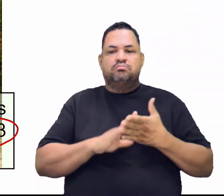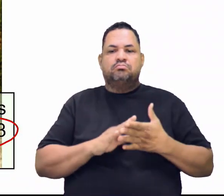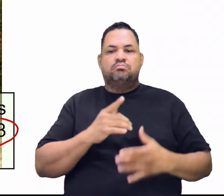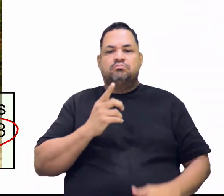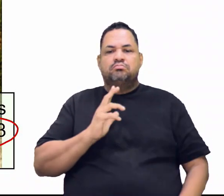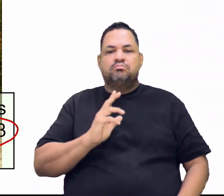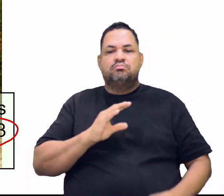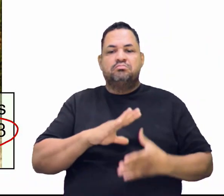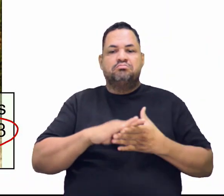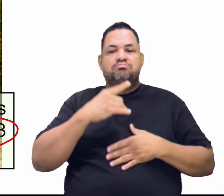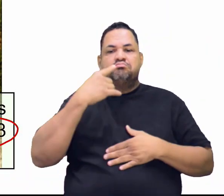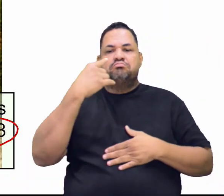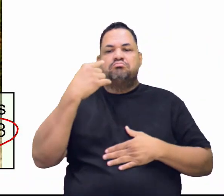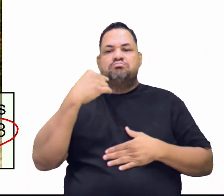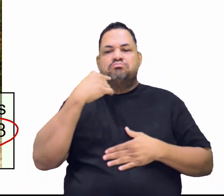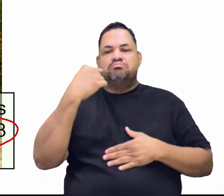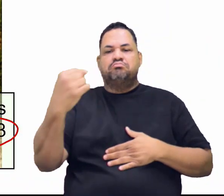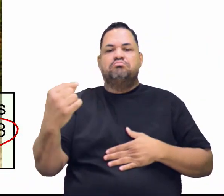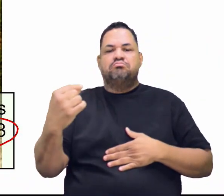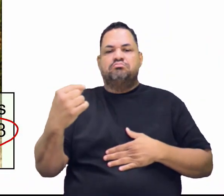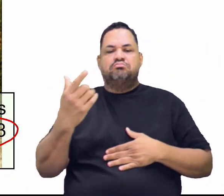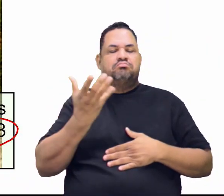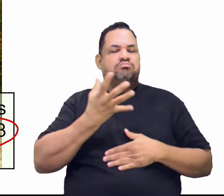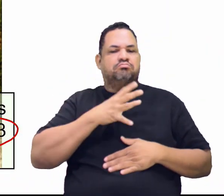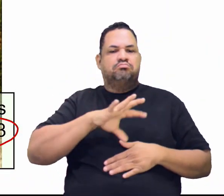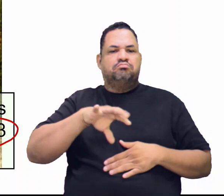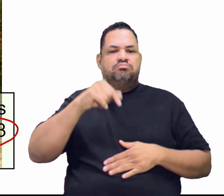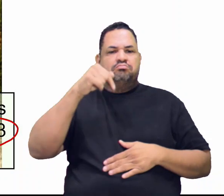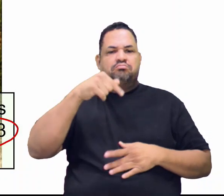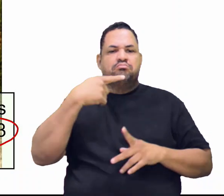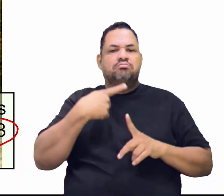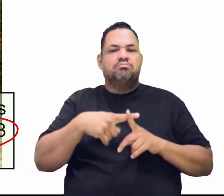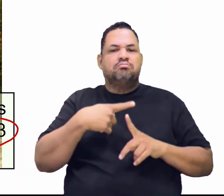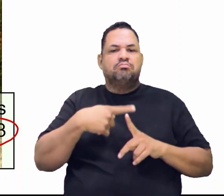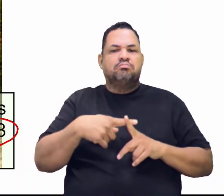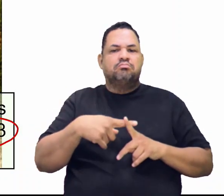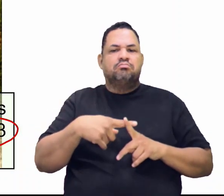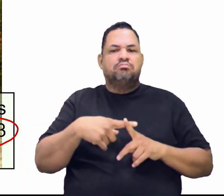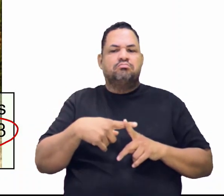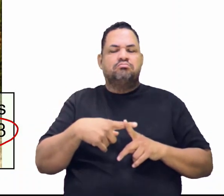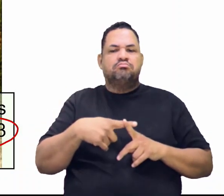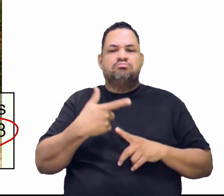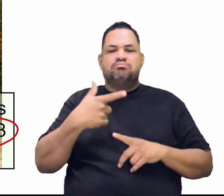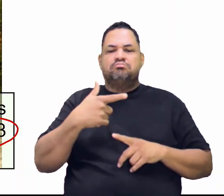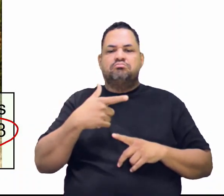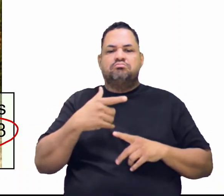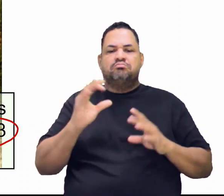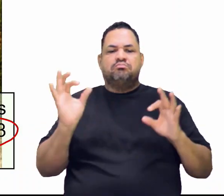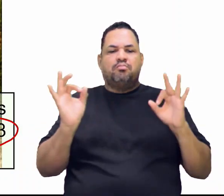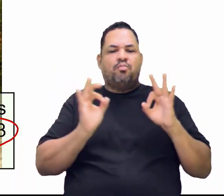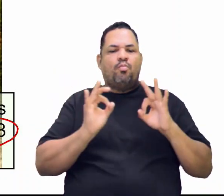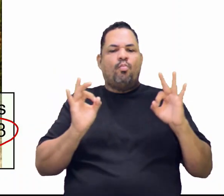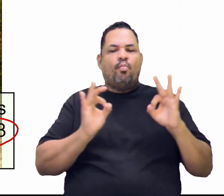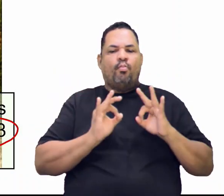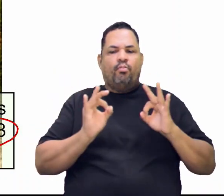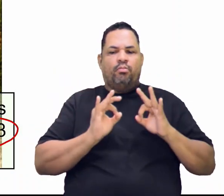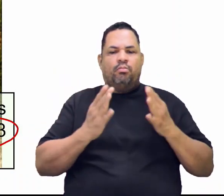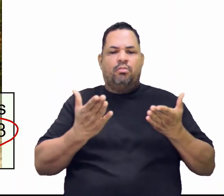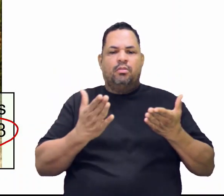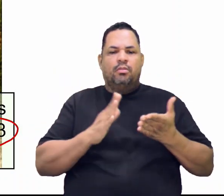a grande maioria, foram embora. Não quiseram ficar aqui. Por quê? Porque não tinha nada que o